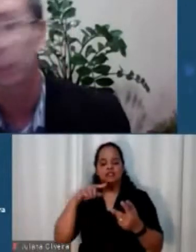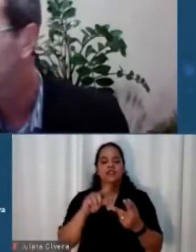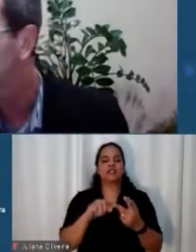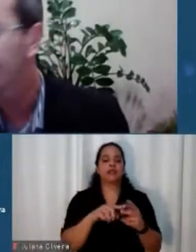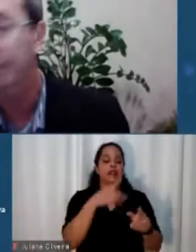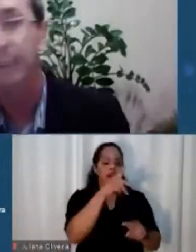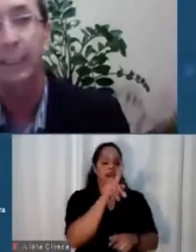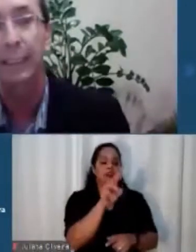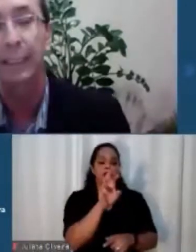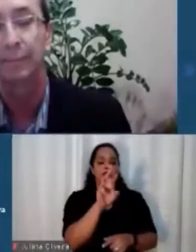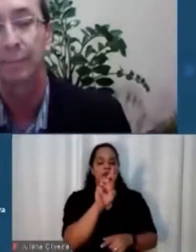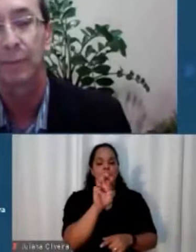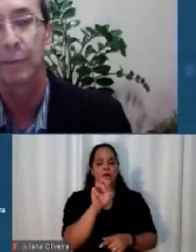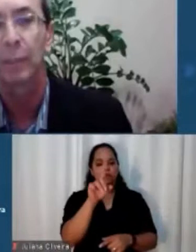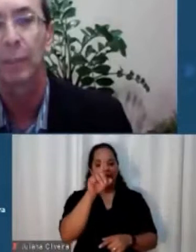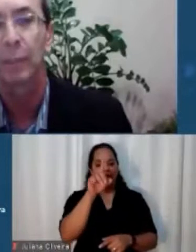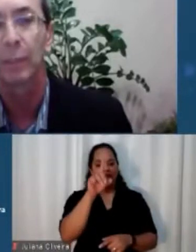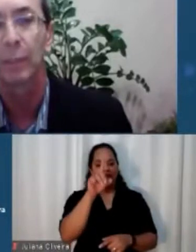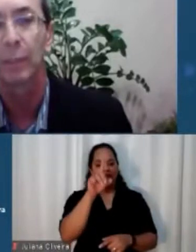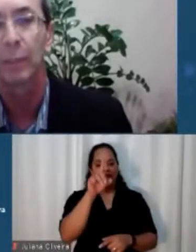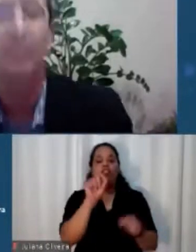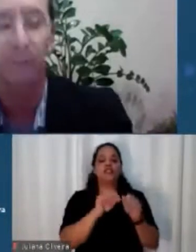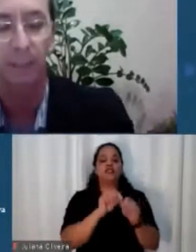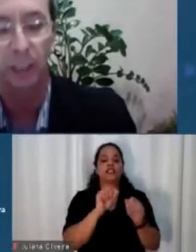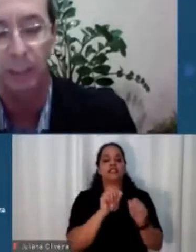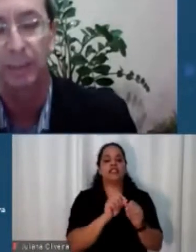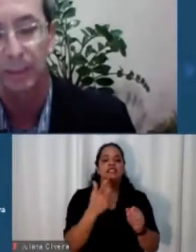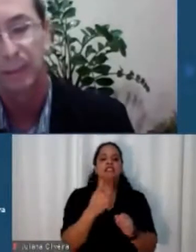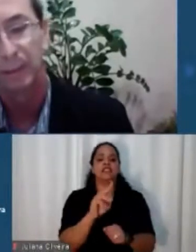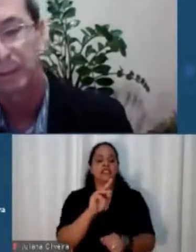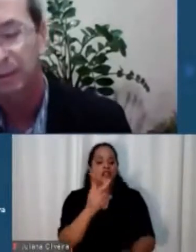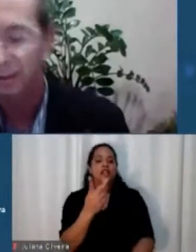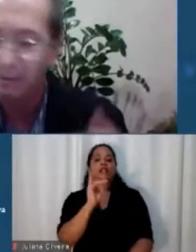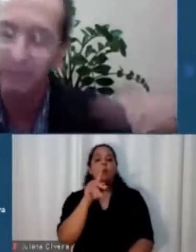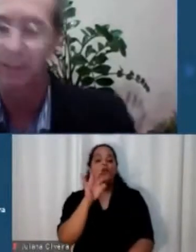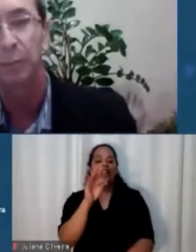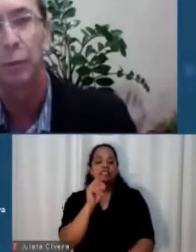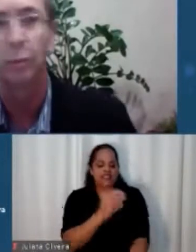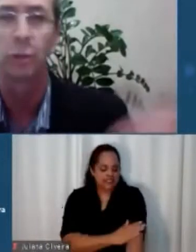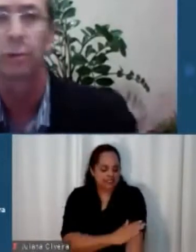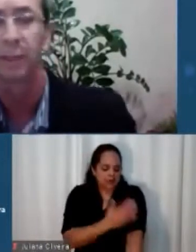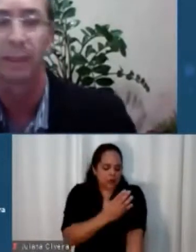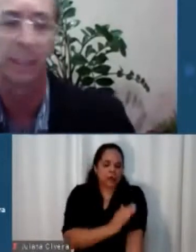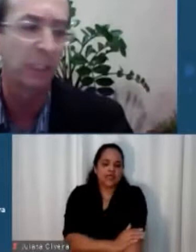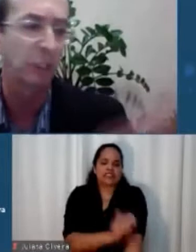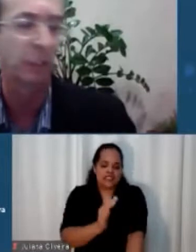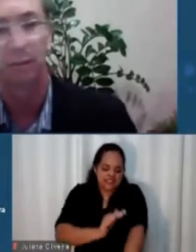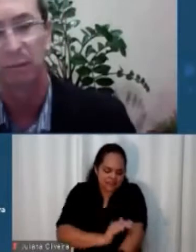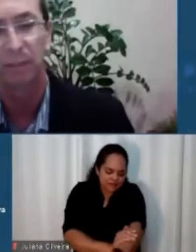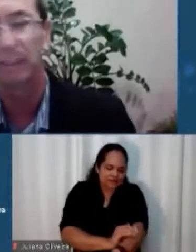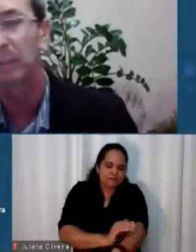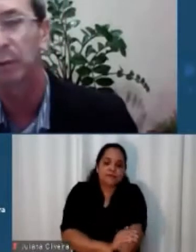fazer é uma hipotensão permissiva, que chama, né? Às vezes você tenta repor muito o paciente, evitar